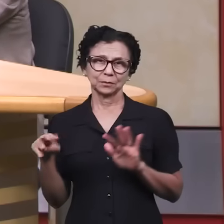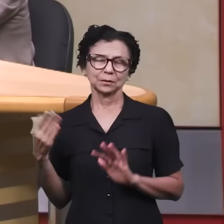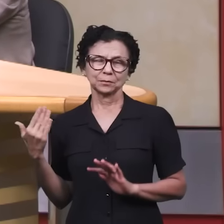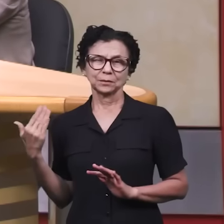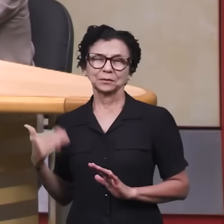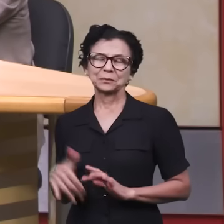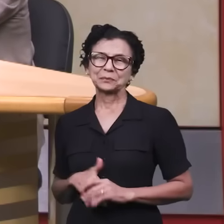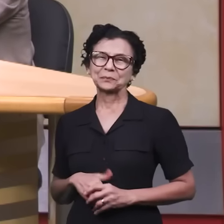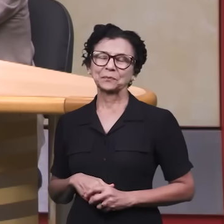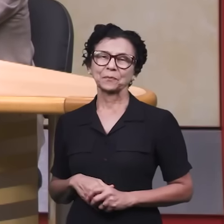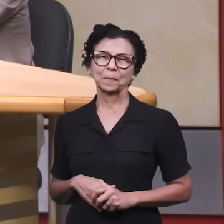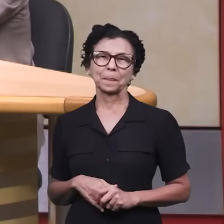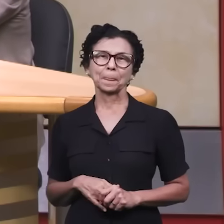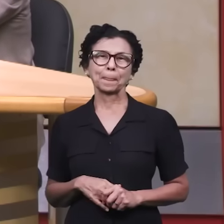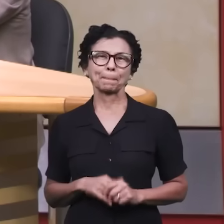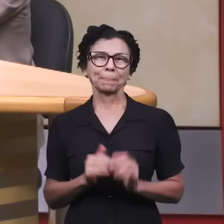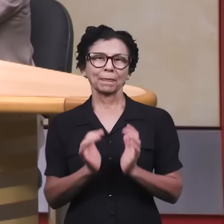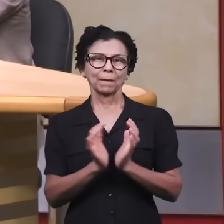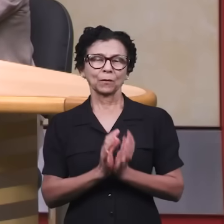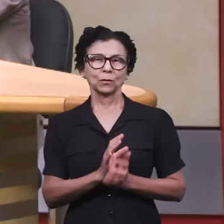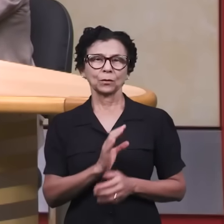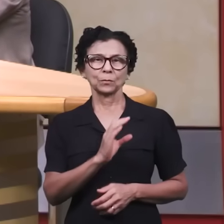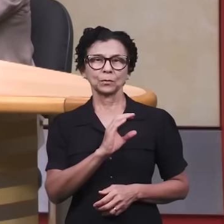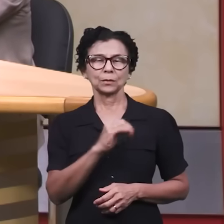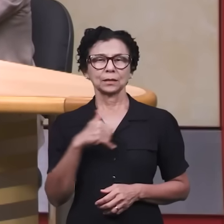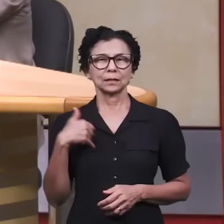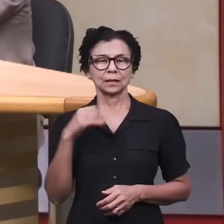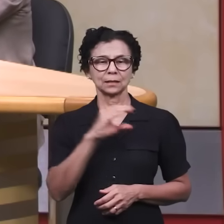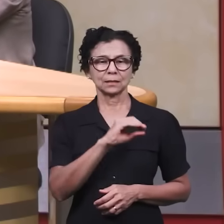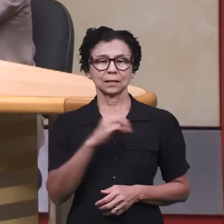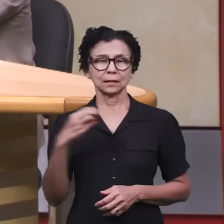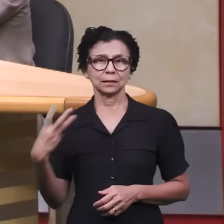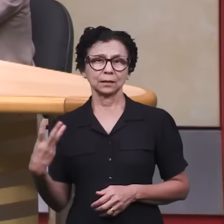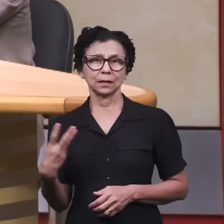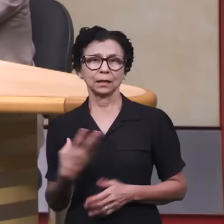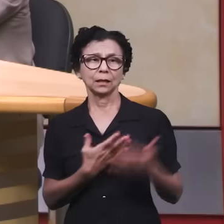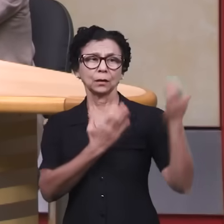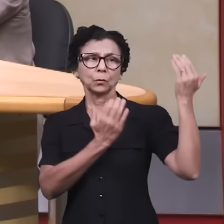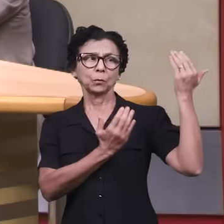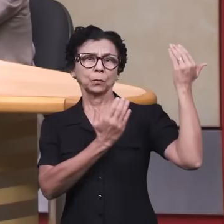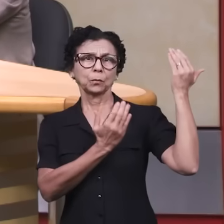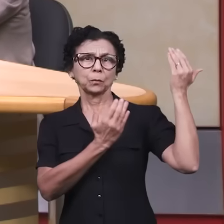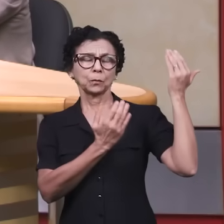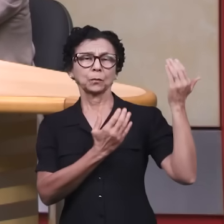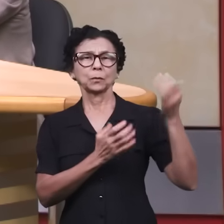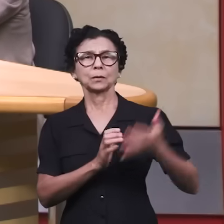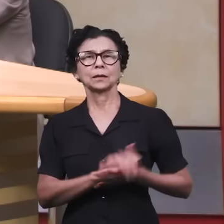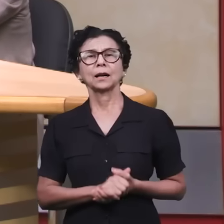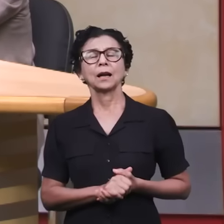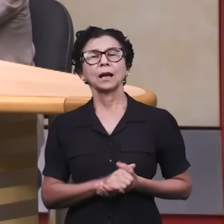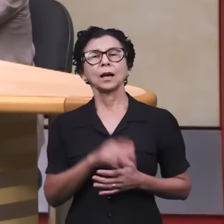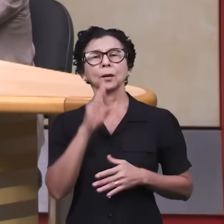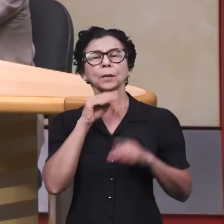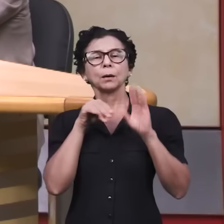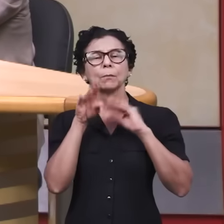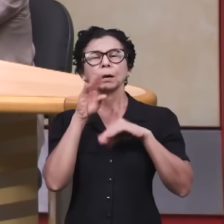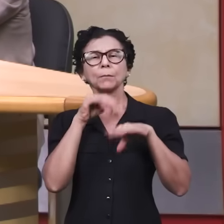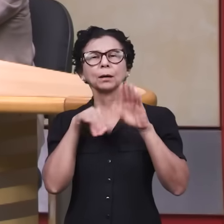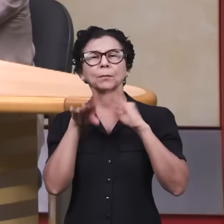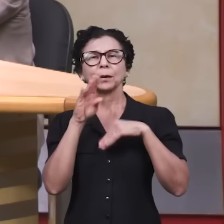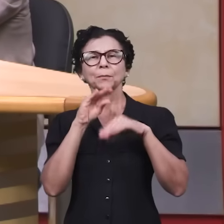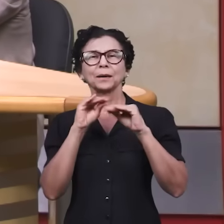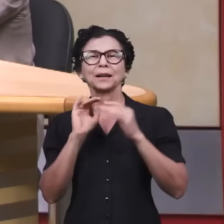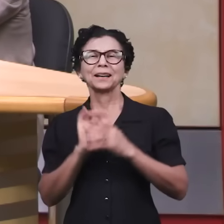mesmo, último, nós tivemos isso, grupos de crianças pequenininhas mesmo, de colo ainda, já dando respostas, balbuciando, às